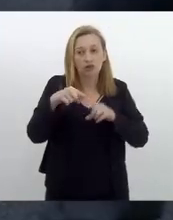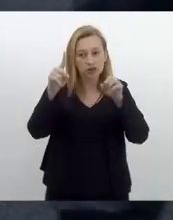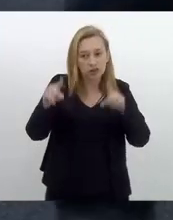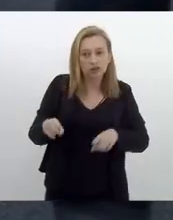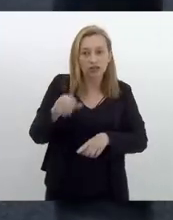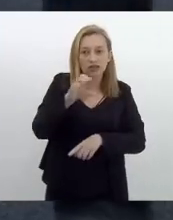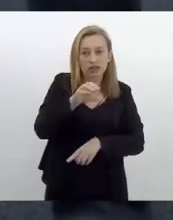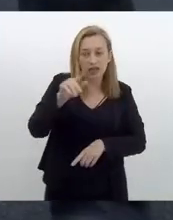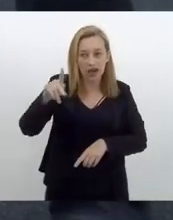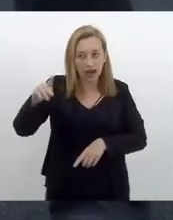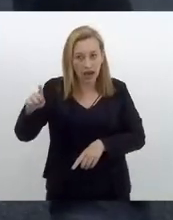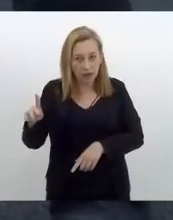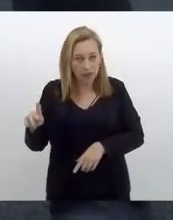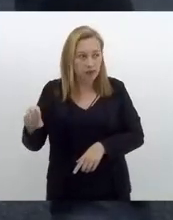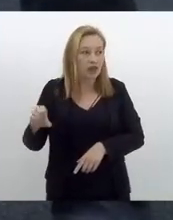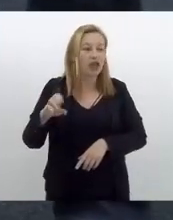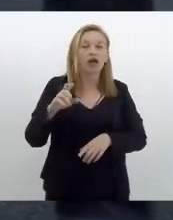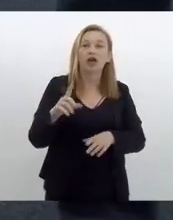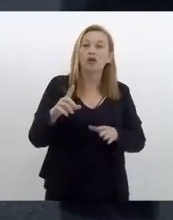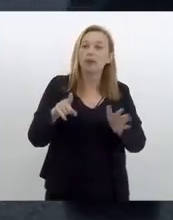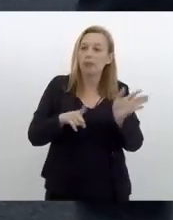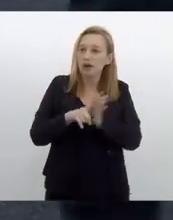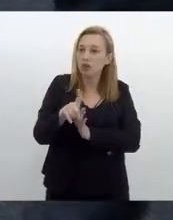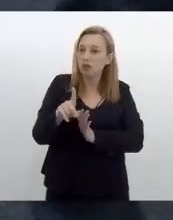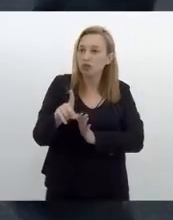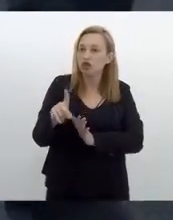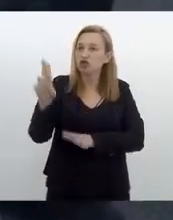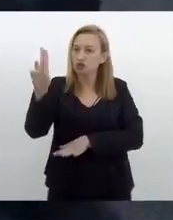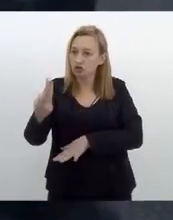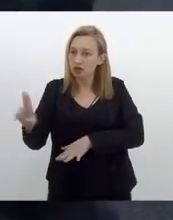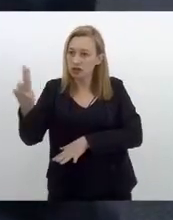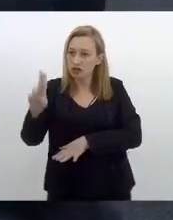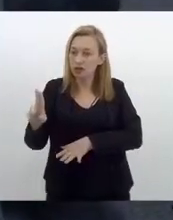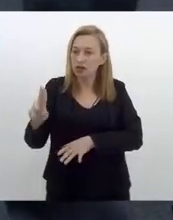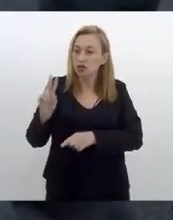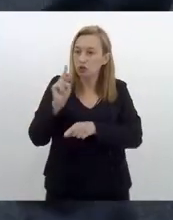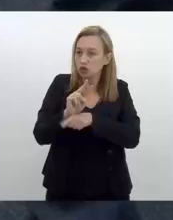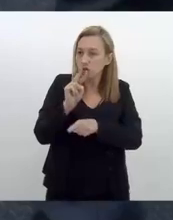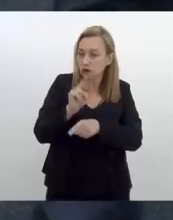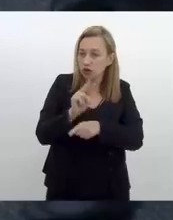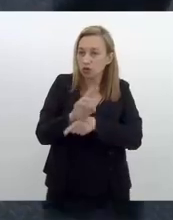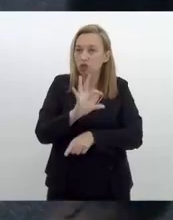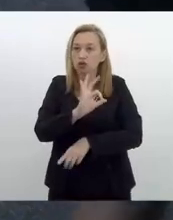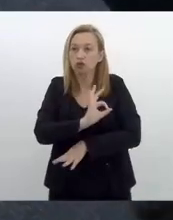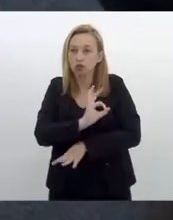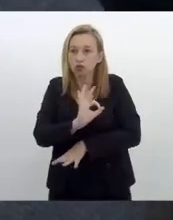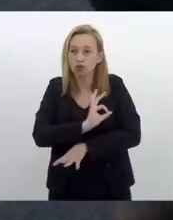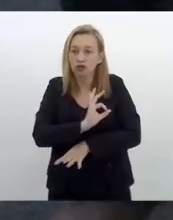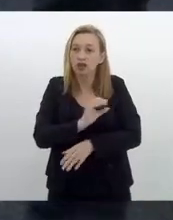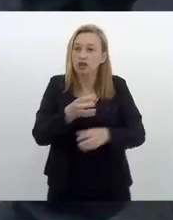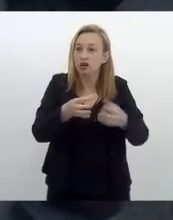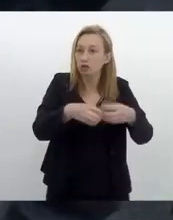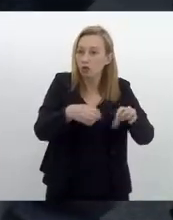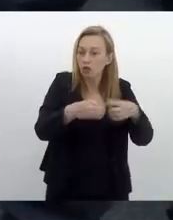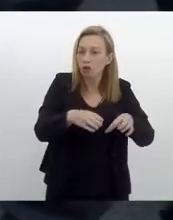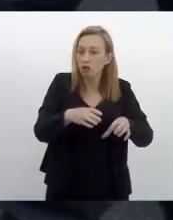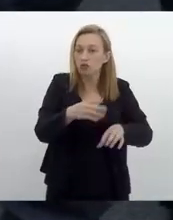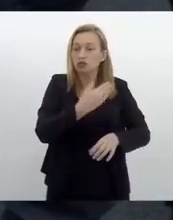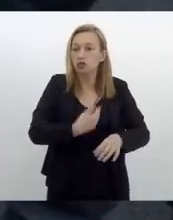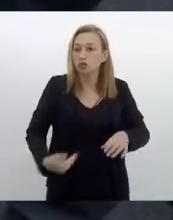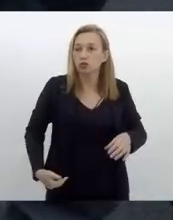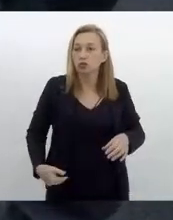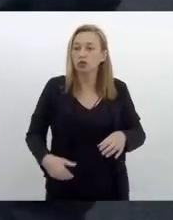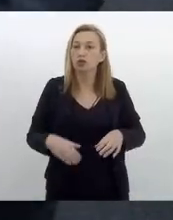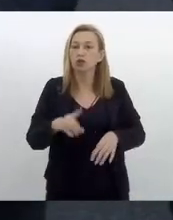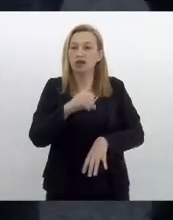CEAP, é uma pergunta de vestibular. O inspetor de polícia vai fazer o concurso público para o cargo